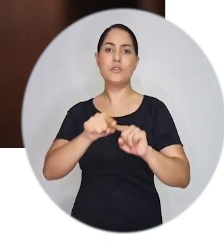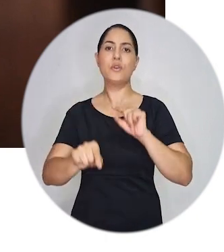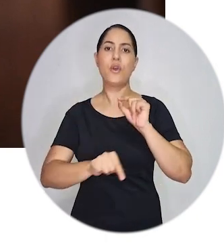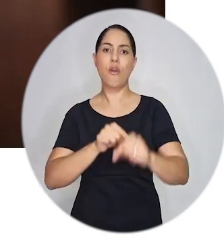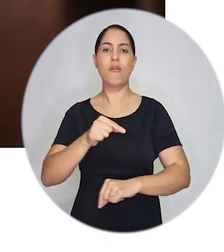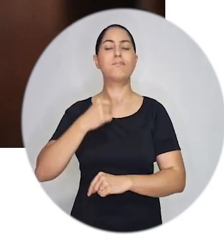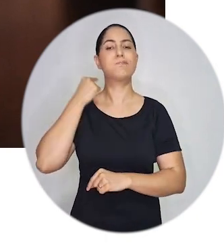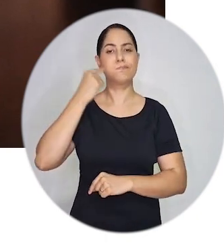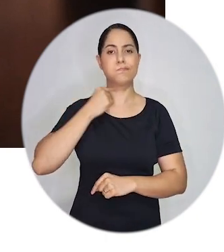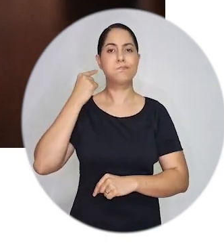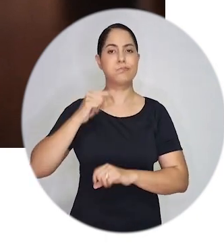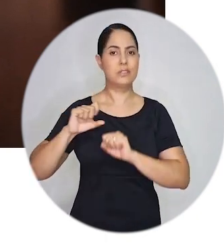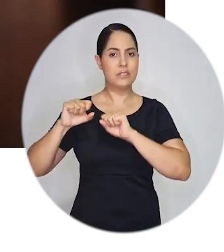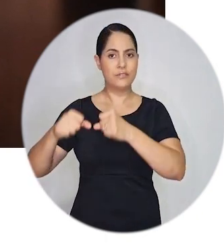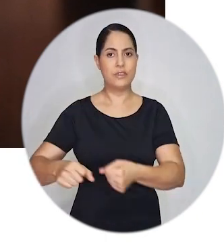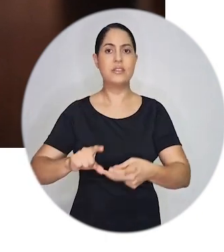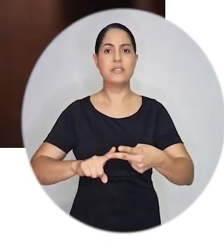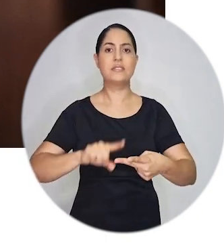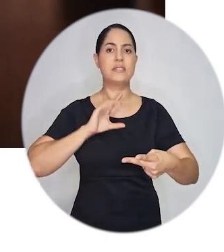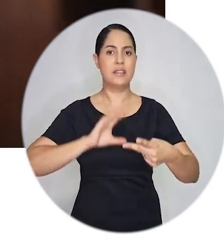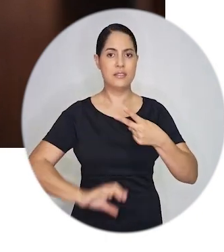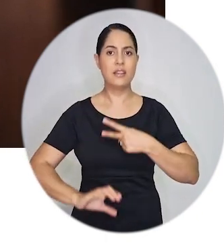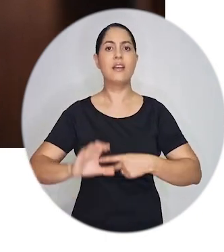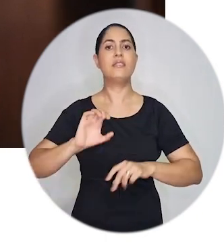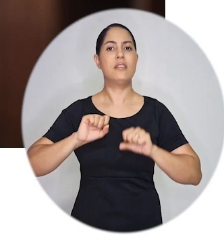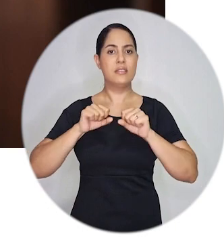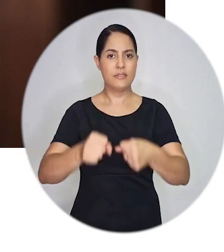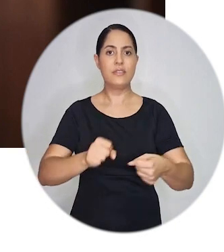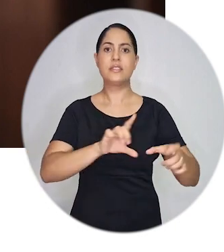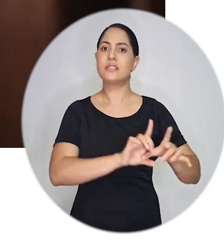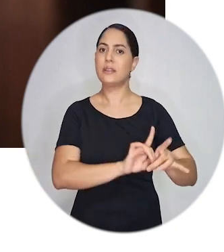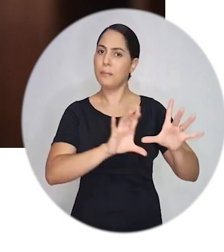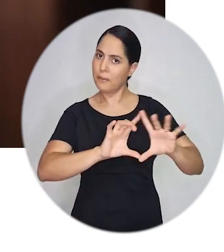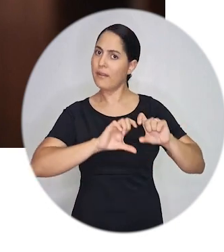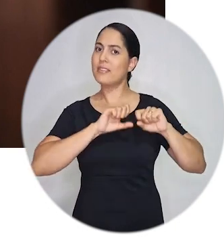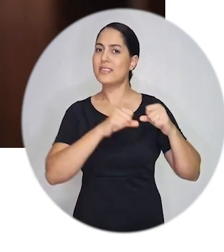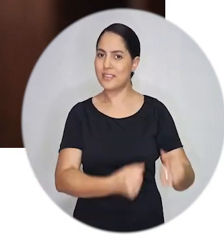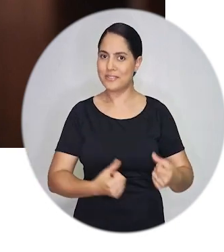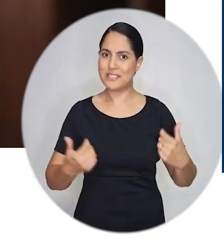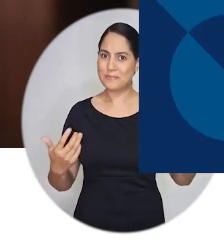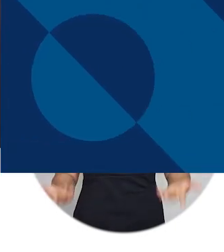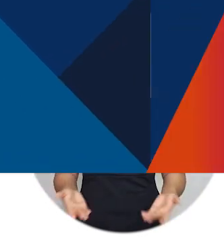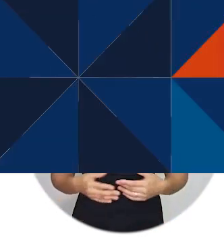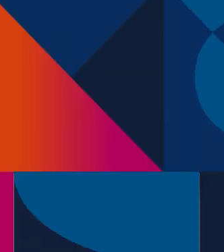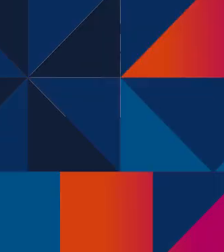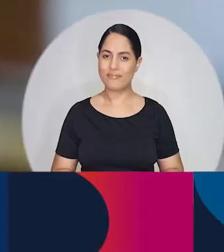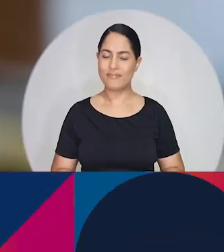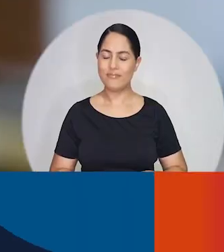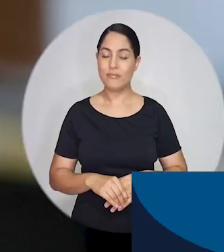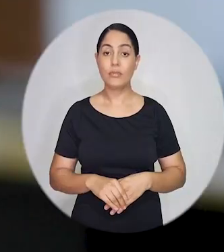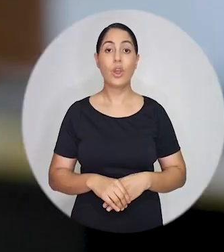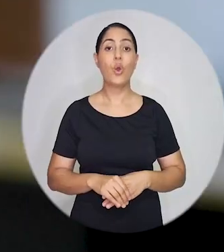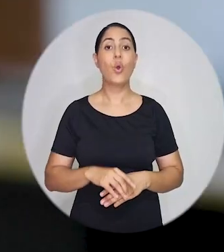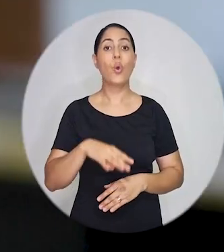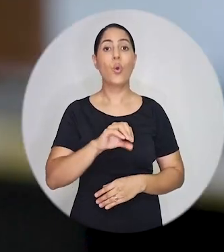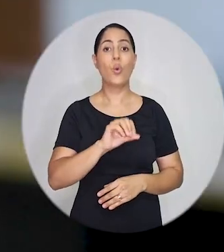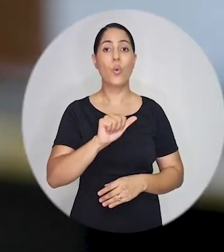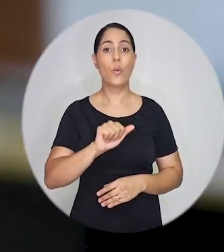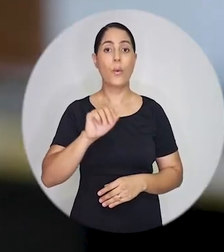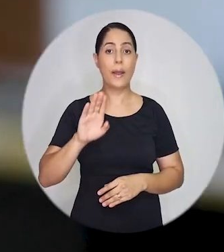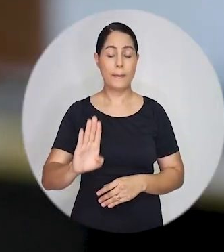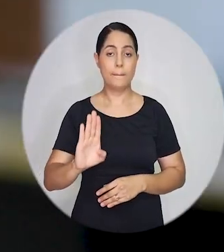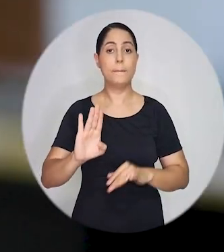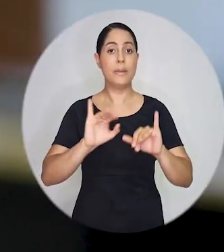missão: defender a advocacia, a cidadania e a democracia. Fecha aspas. A OAB